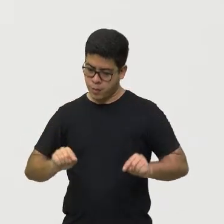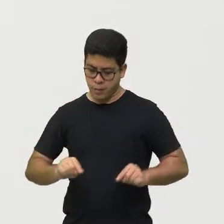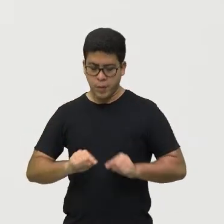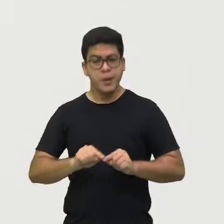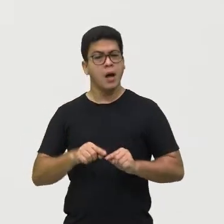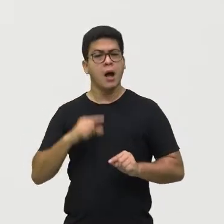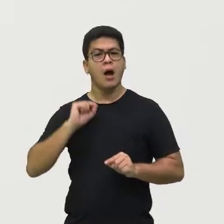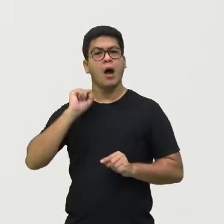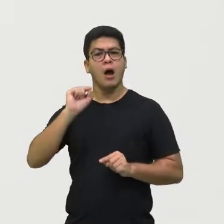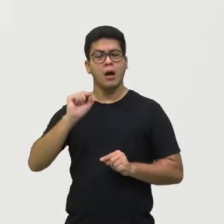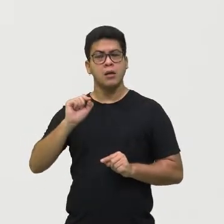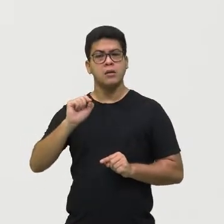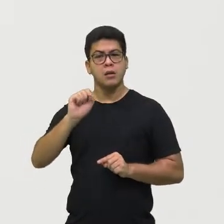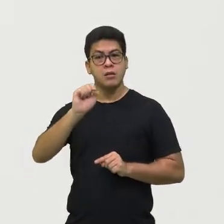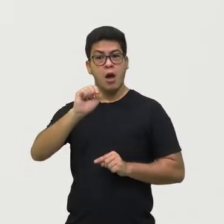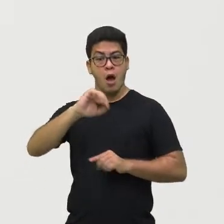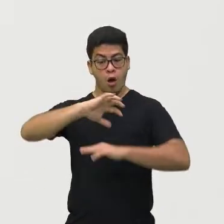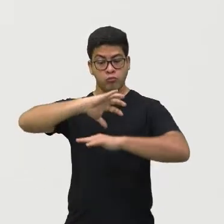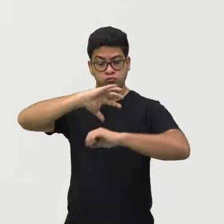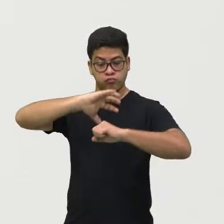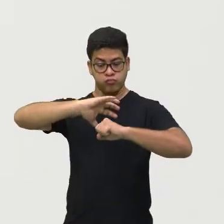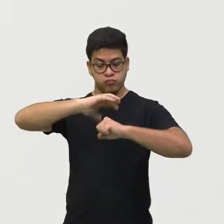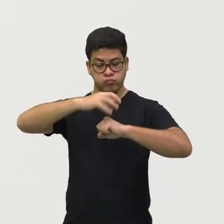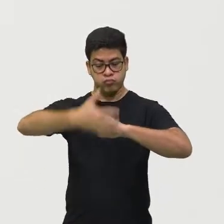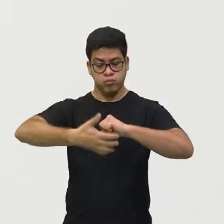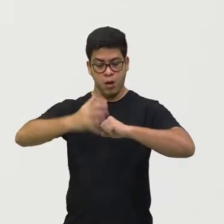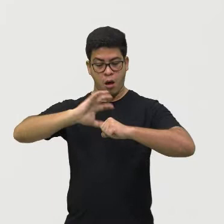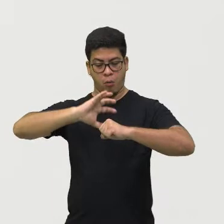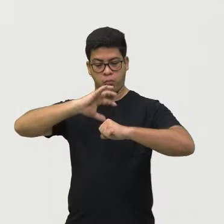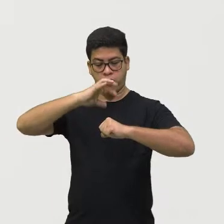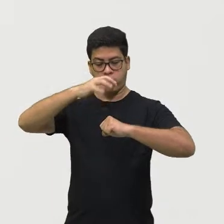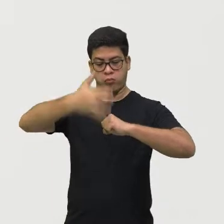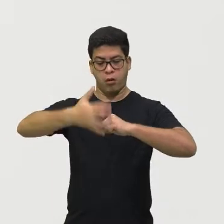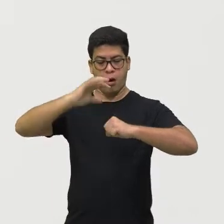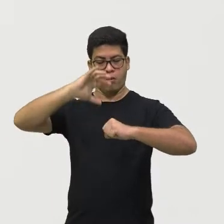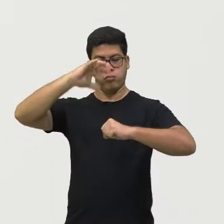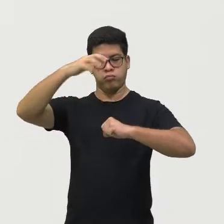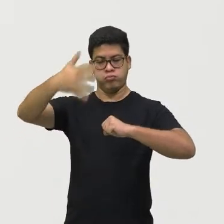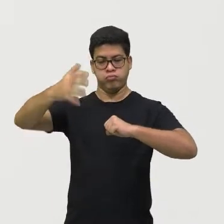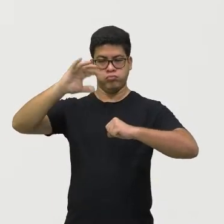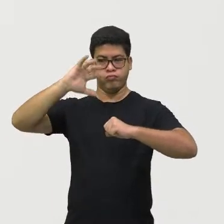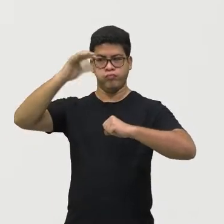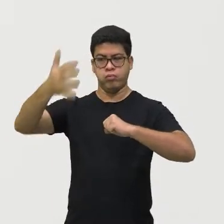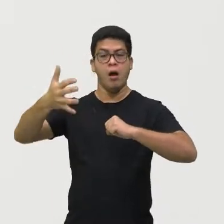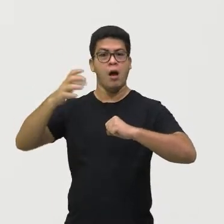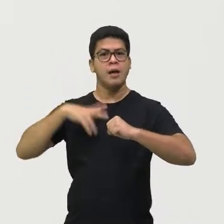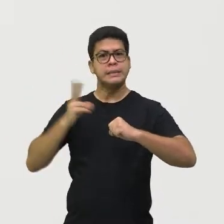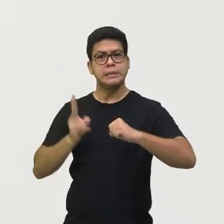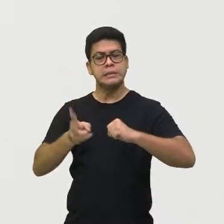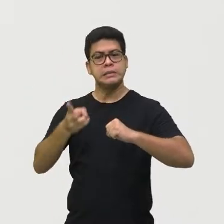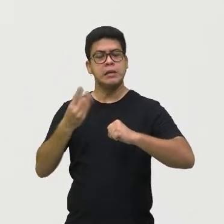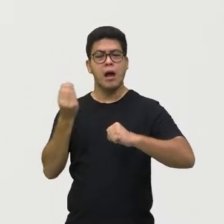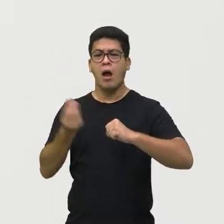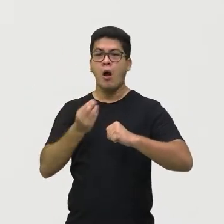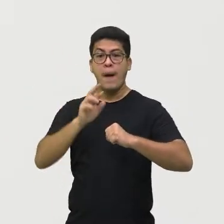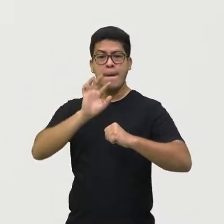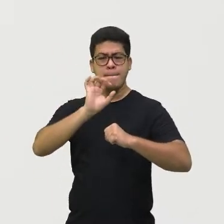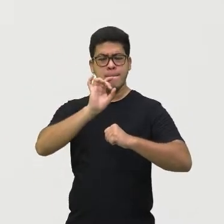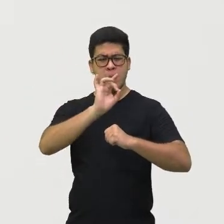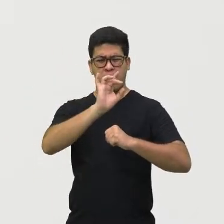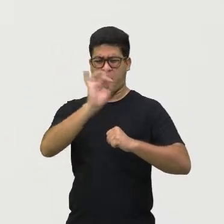carga, são as superfícies equipotenciais. Qualquer ponto aqui nessas superfícies,